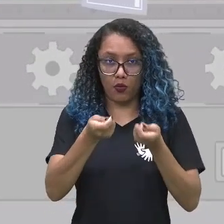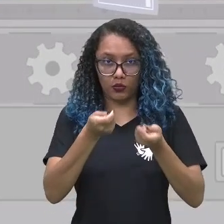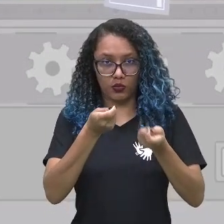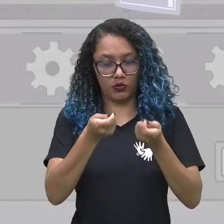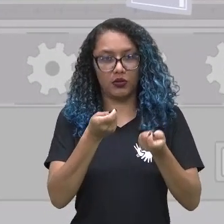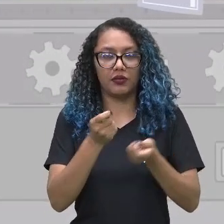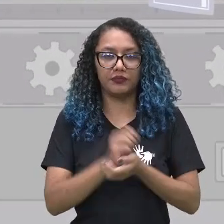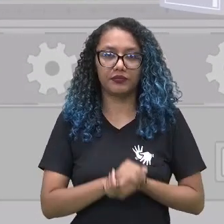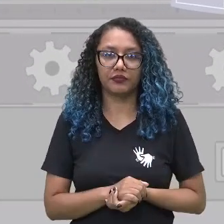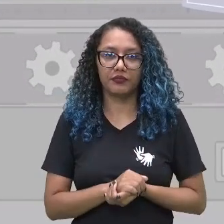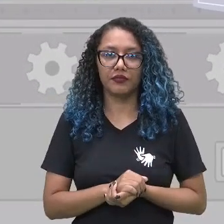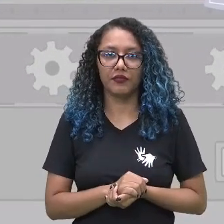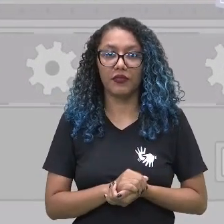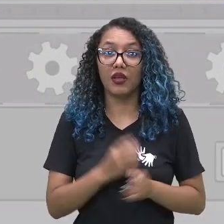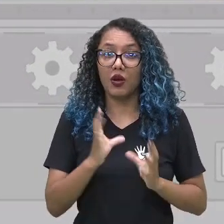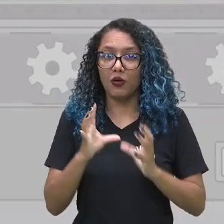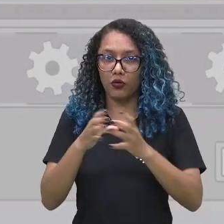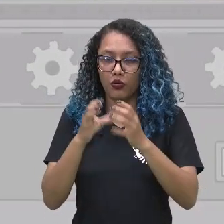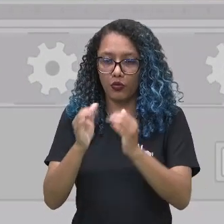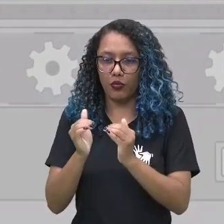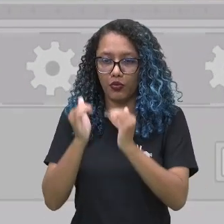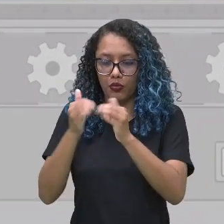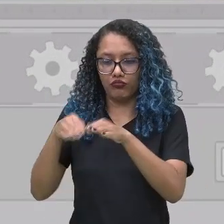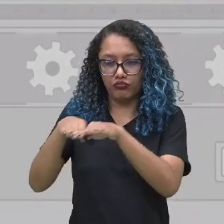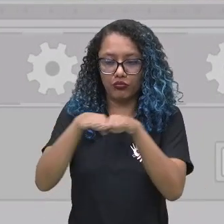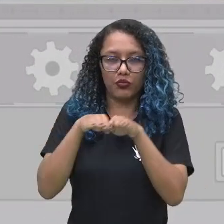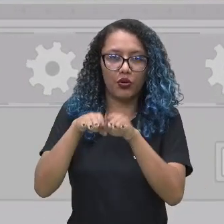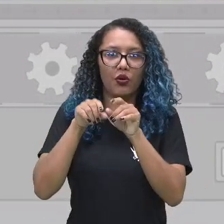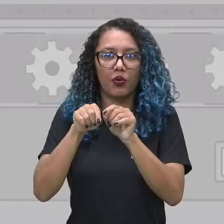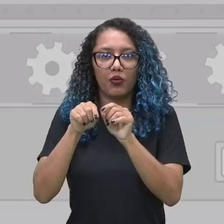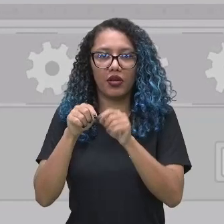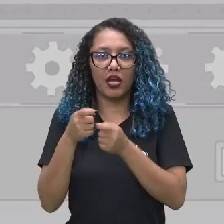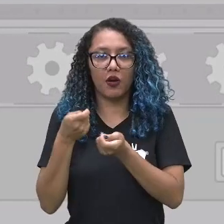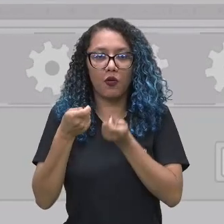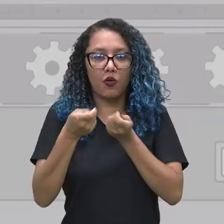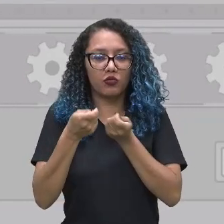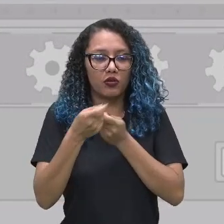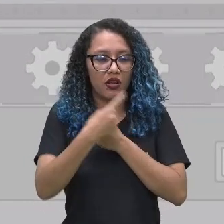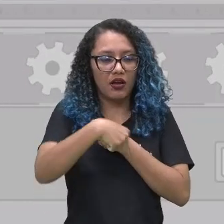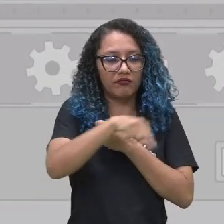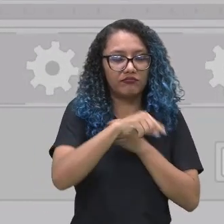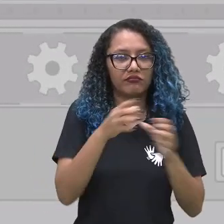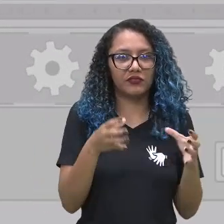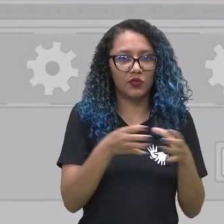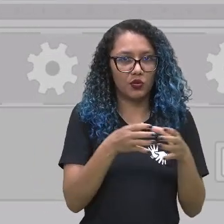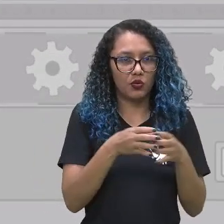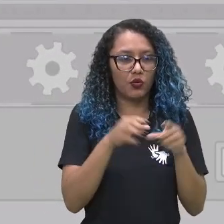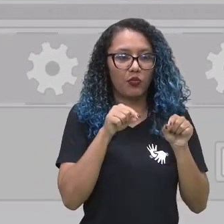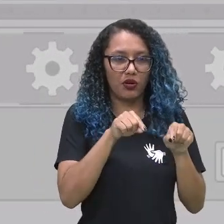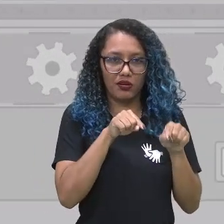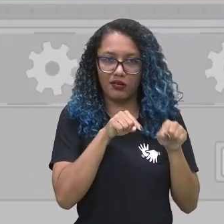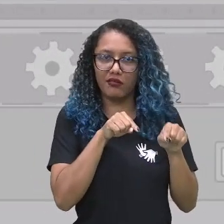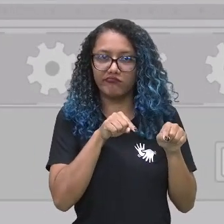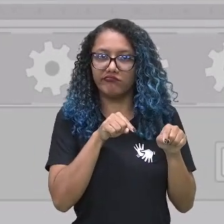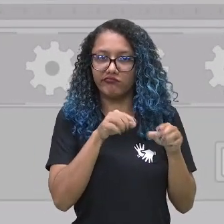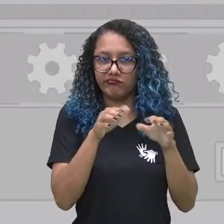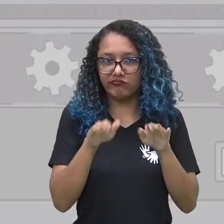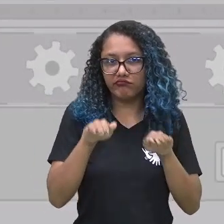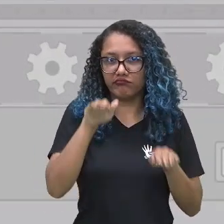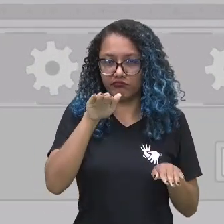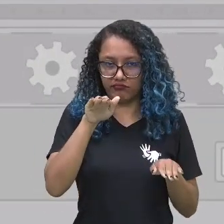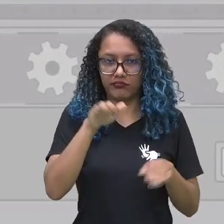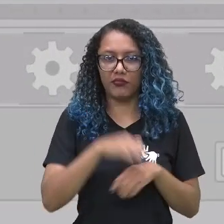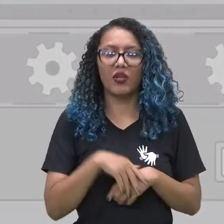Grupos, as elites dominantes, hegemônicas, elas vão continuar na dominação, porque